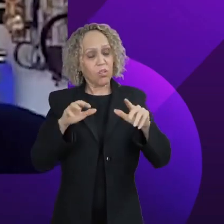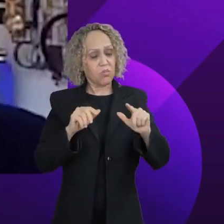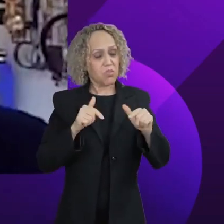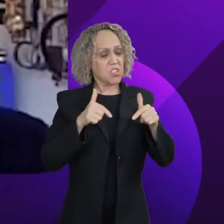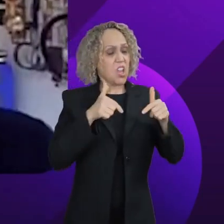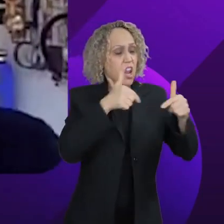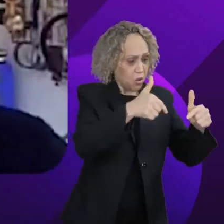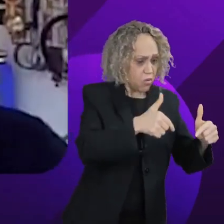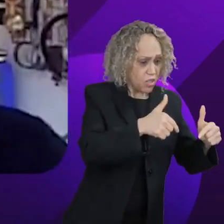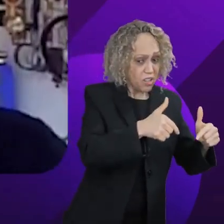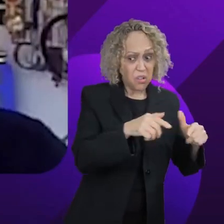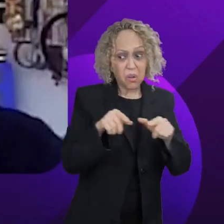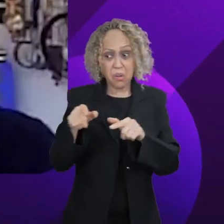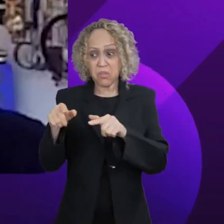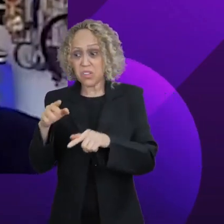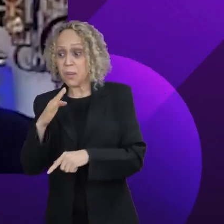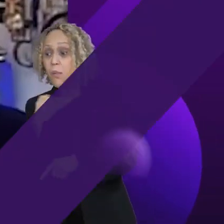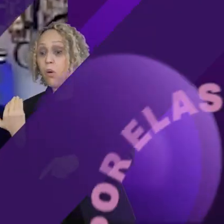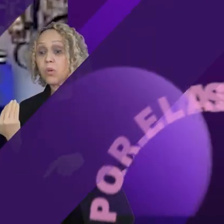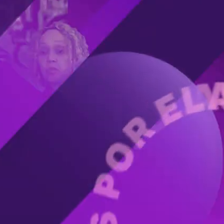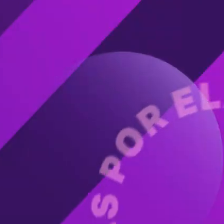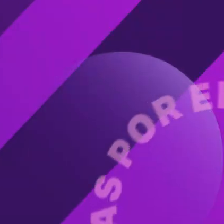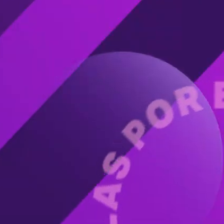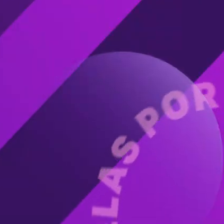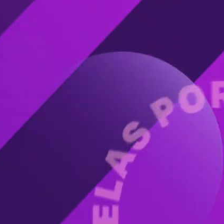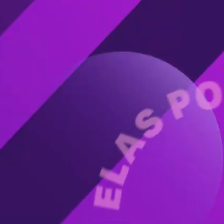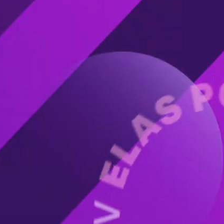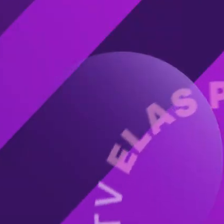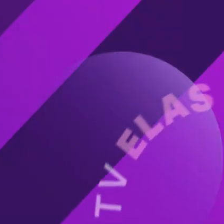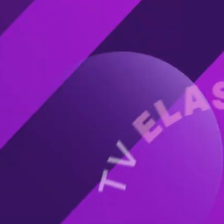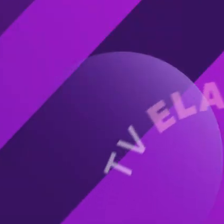morto. Então, vamos viver.